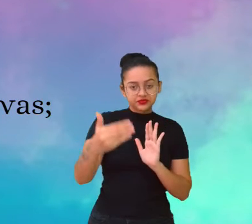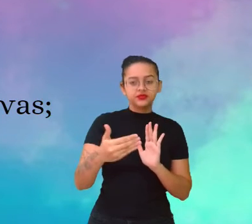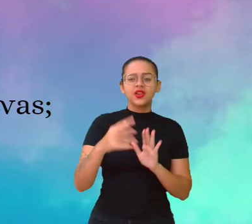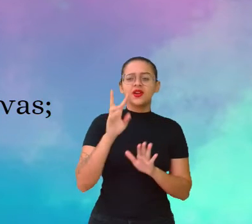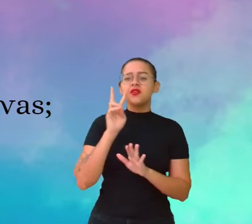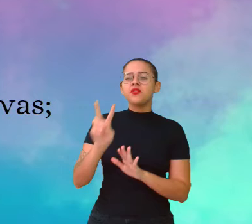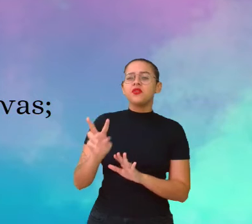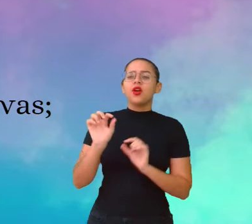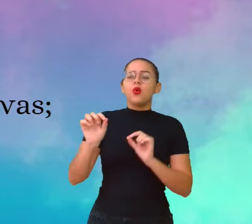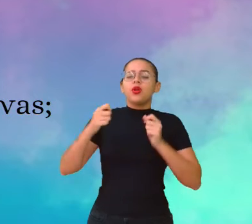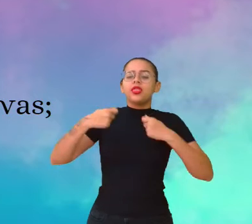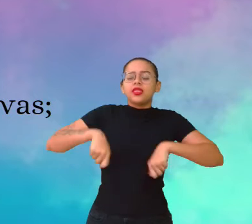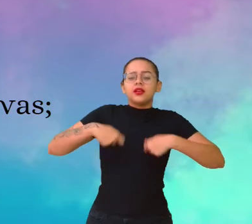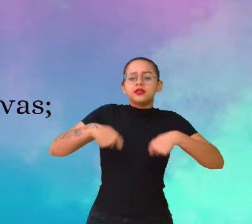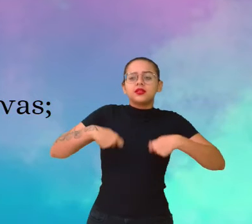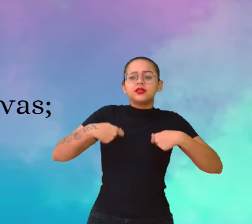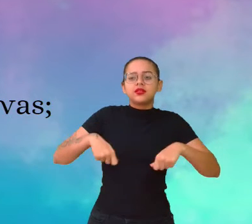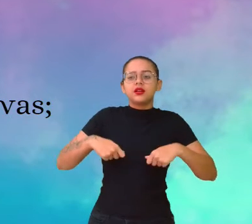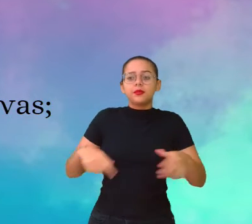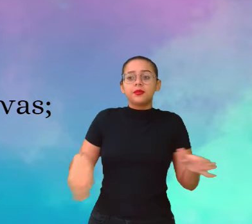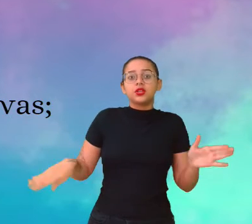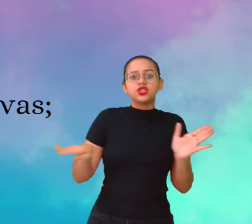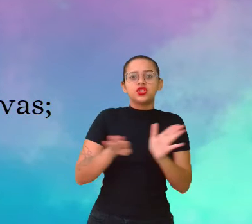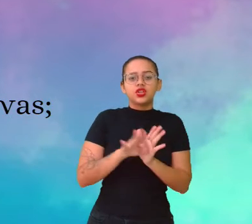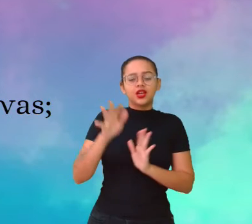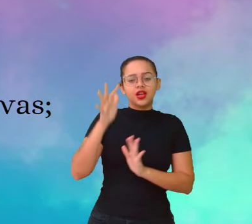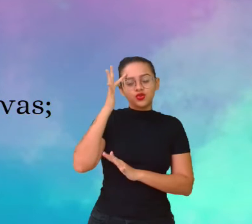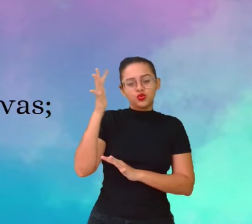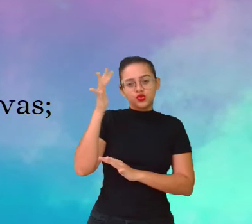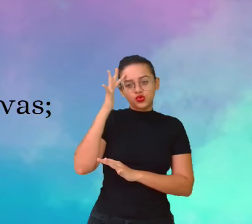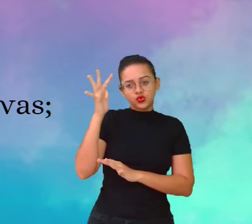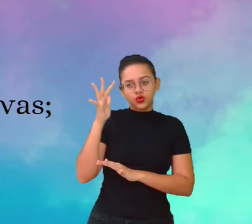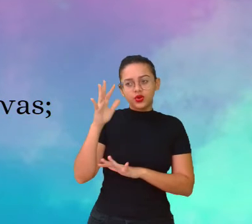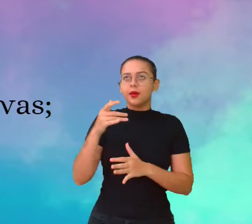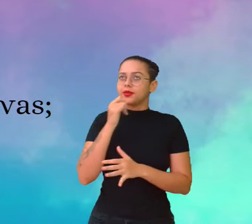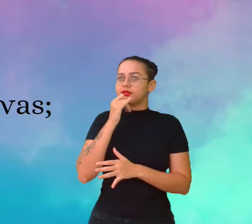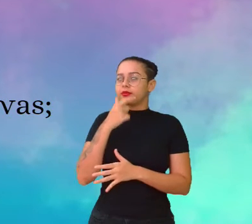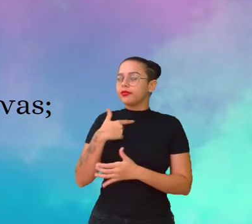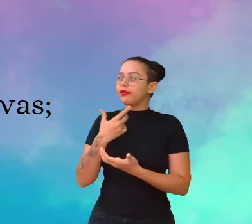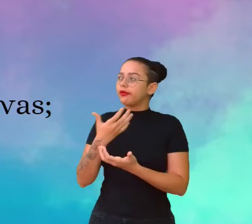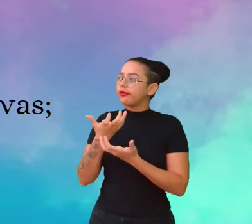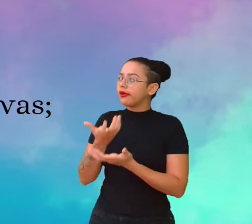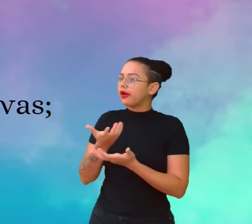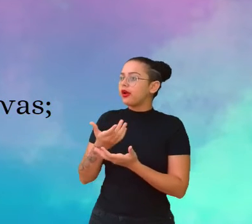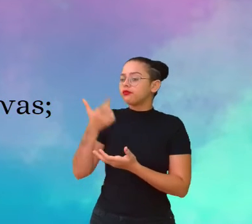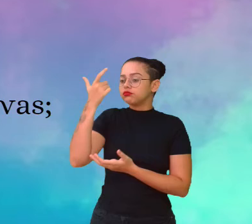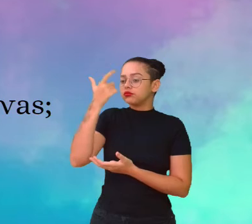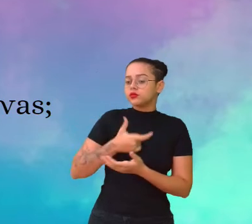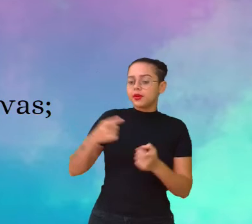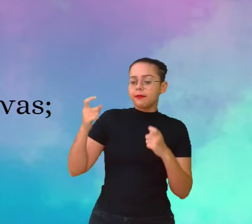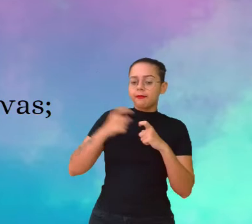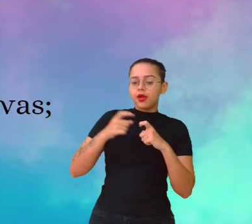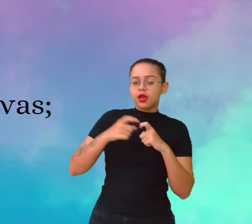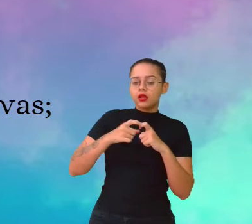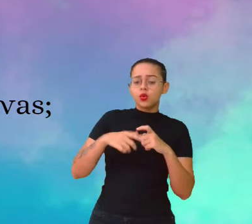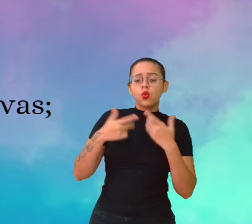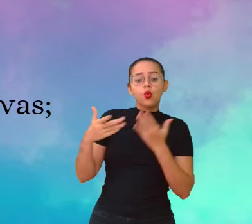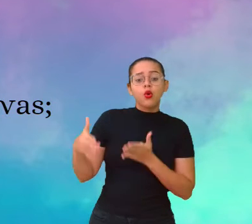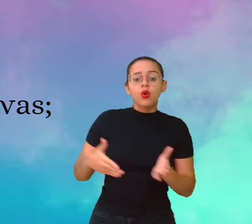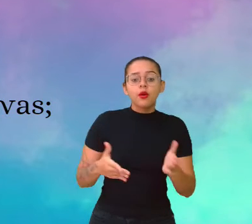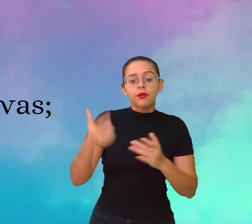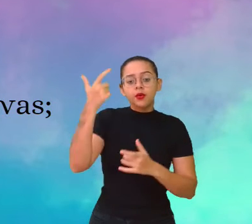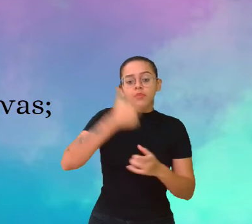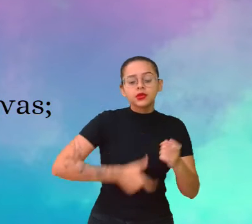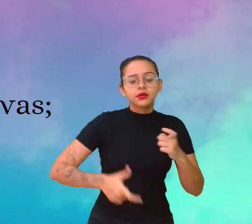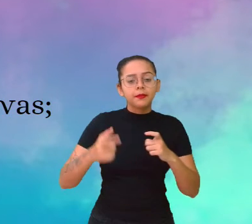que é necessário para chegar nesse sonho, né? Então, eu quero ser médico. Então, qual o caminho para ser